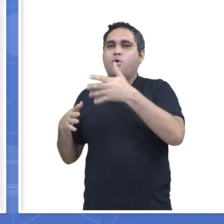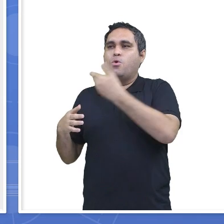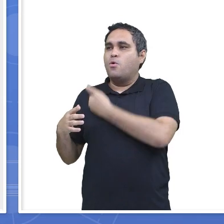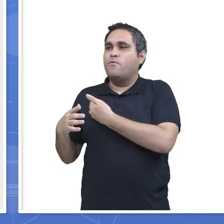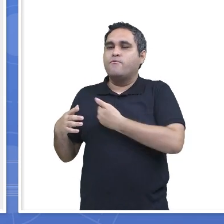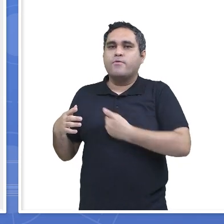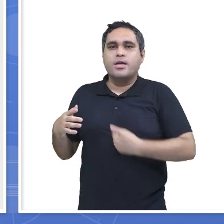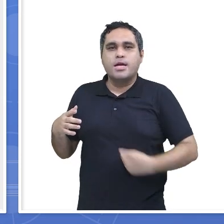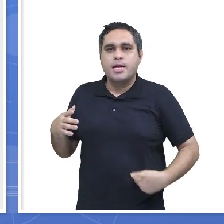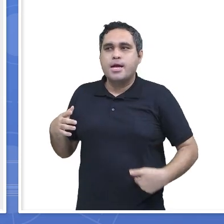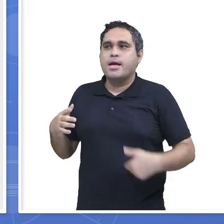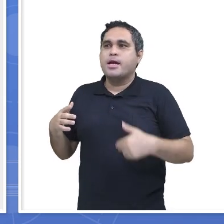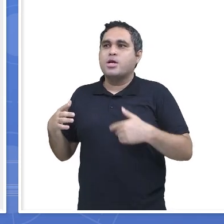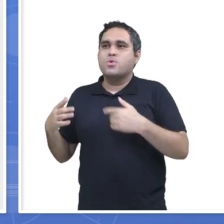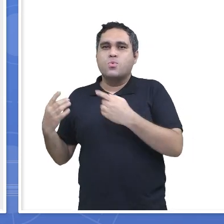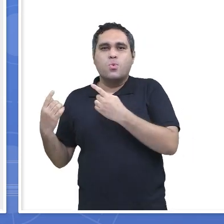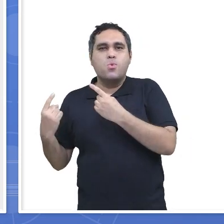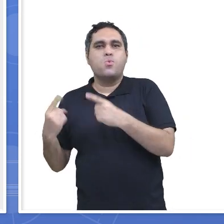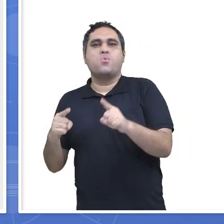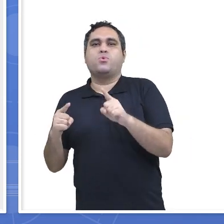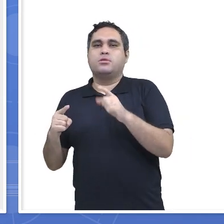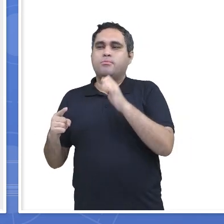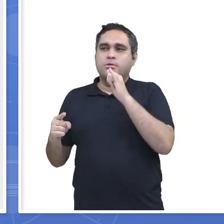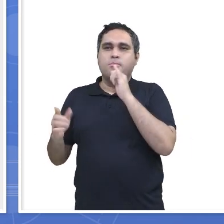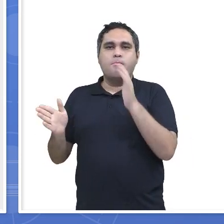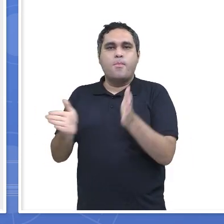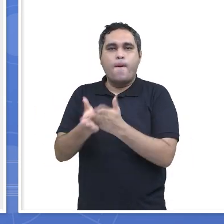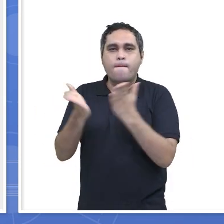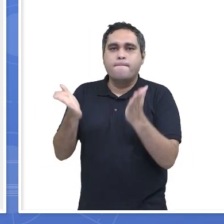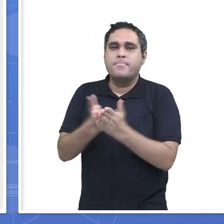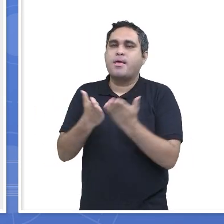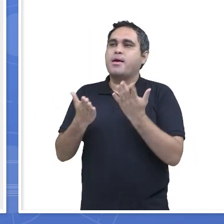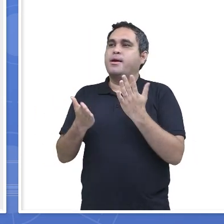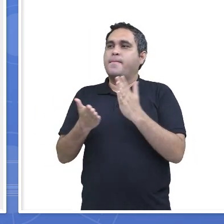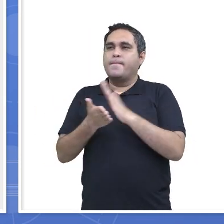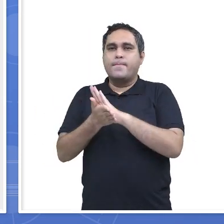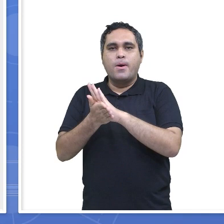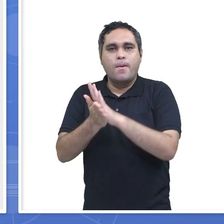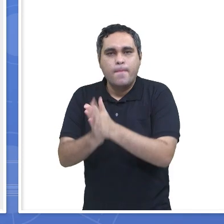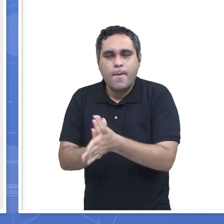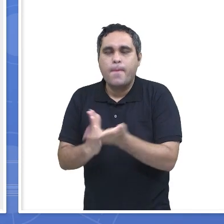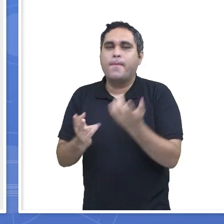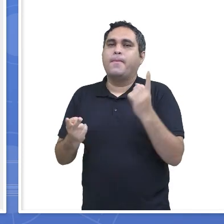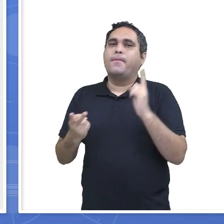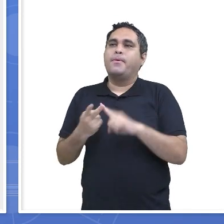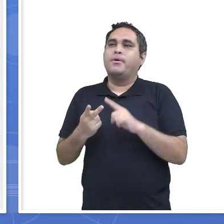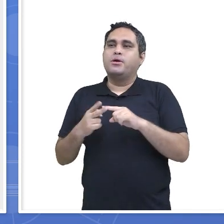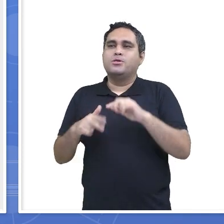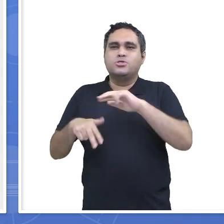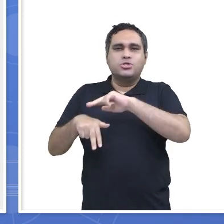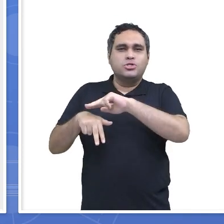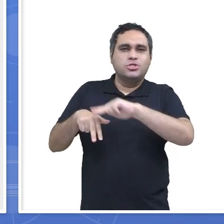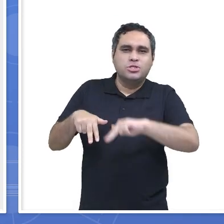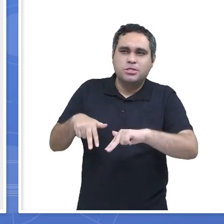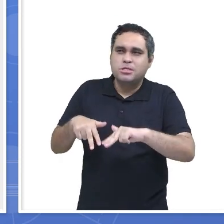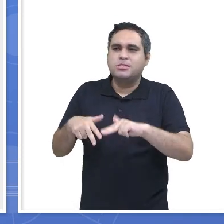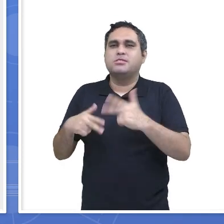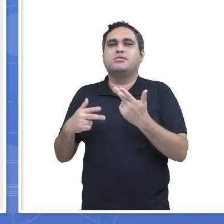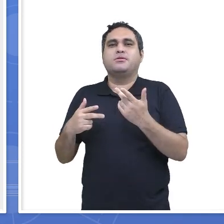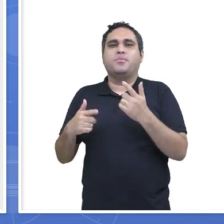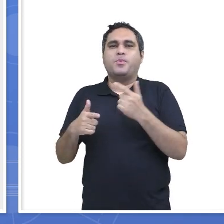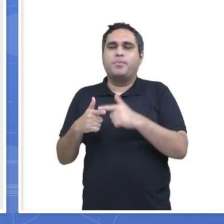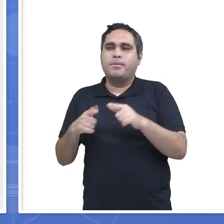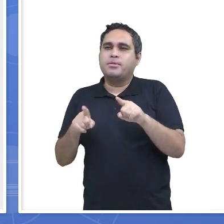seu conjunto. Por exemplo, pobreza, discriminações, questões de gênero e sexualidade,